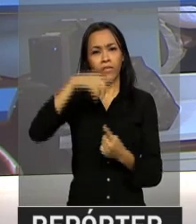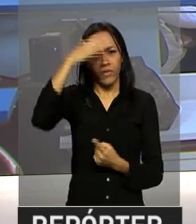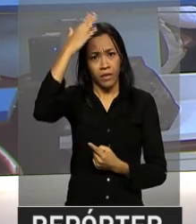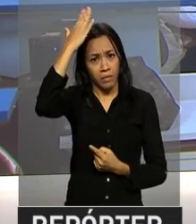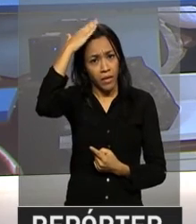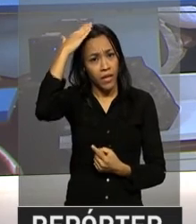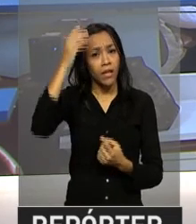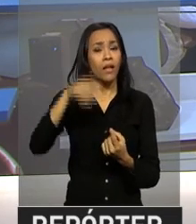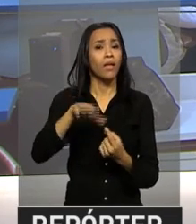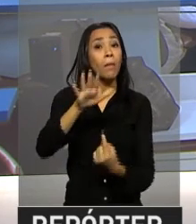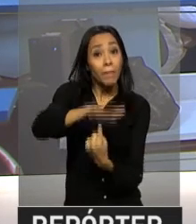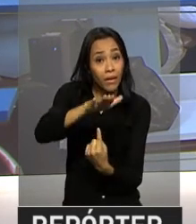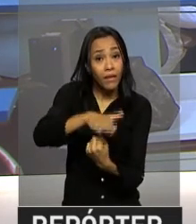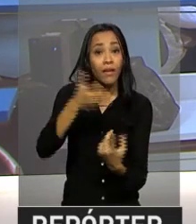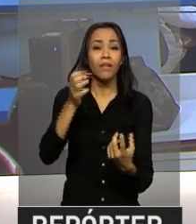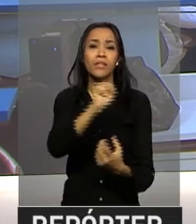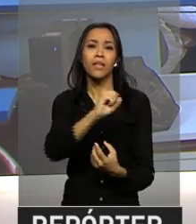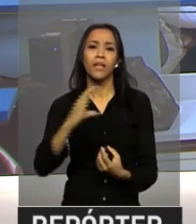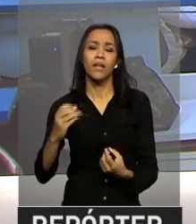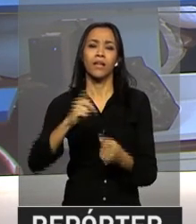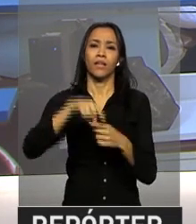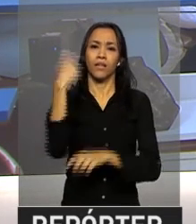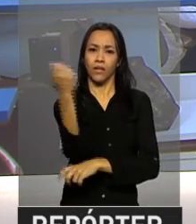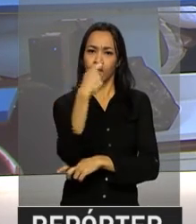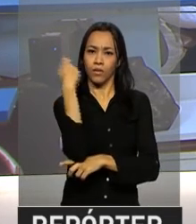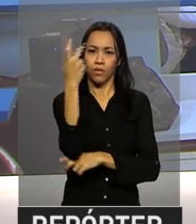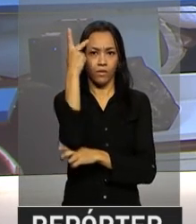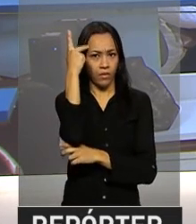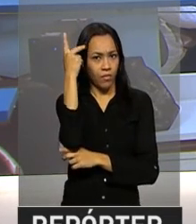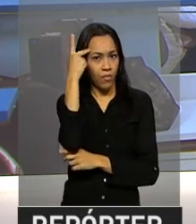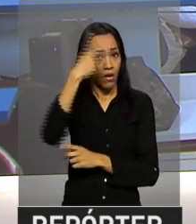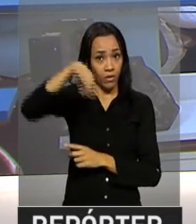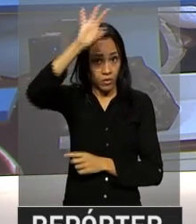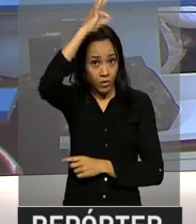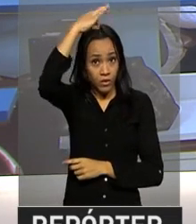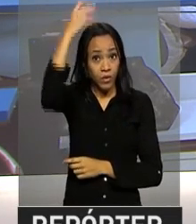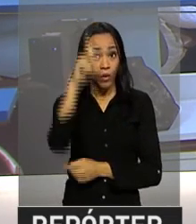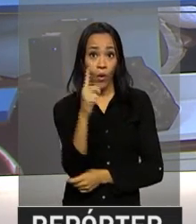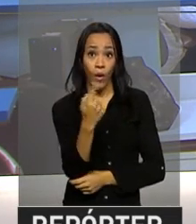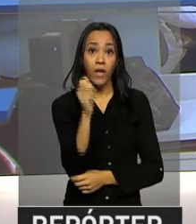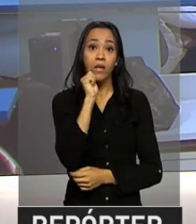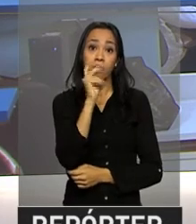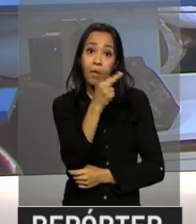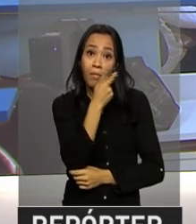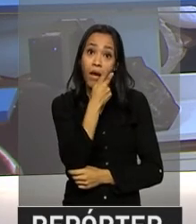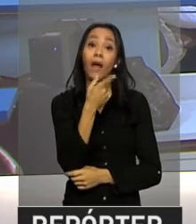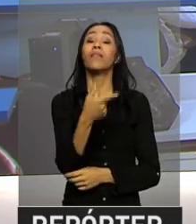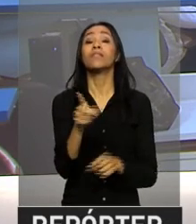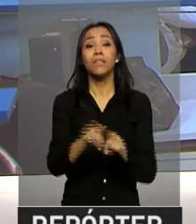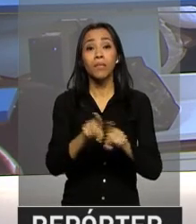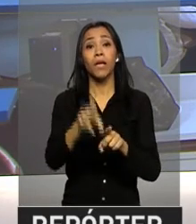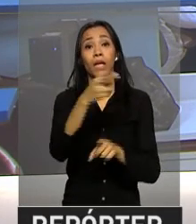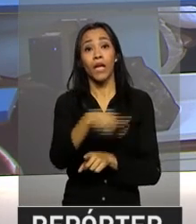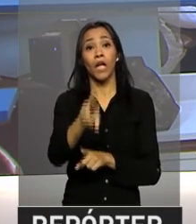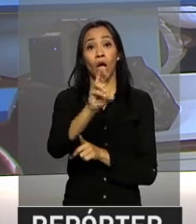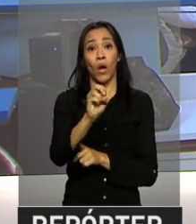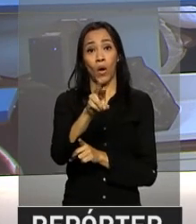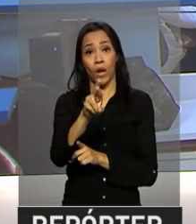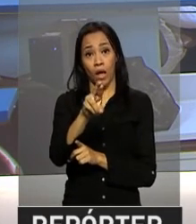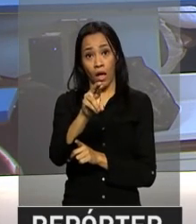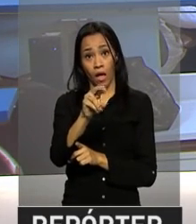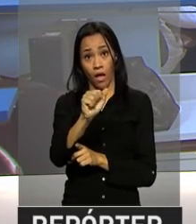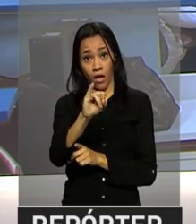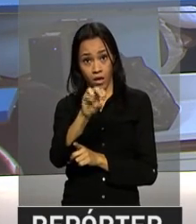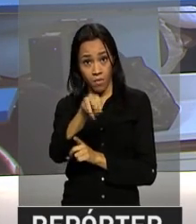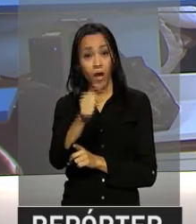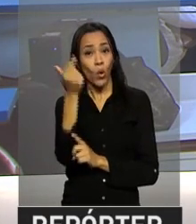Santa Catarina, Rio Grande do Sul, São Paulo, Espírito Santo, Goiás, Amapá e Roraima também já alcançaram